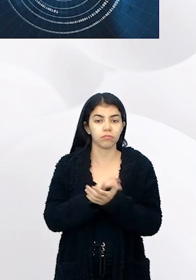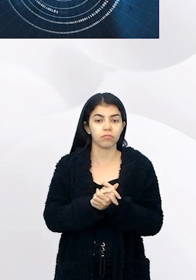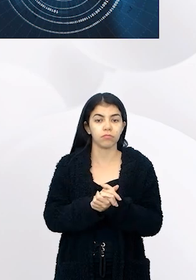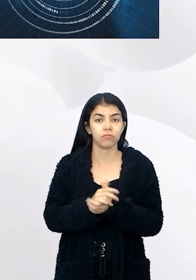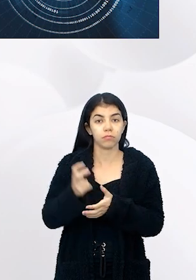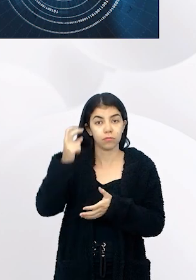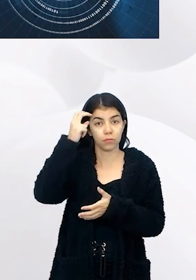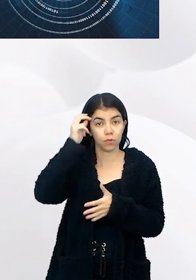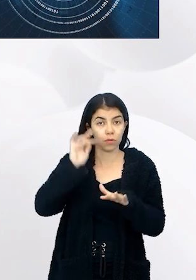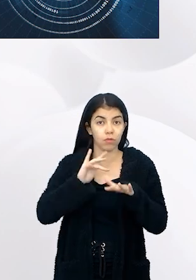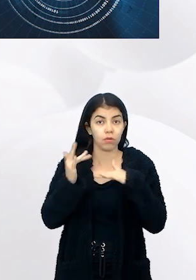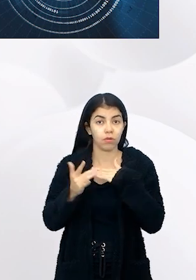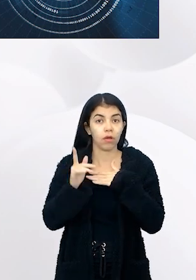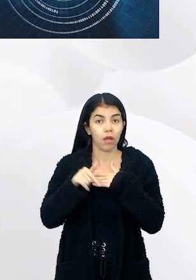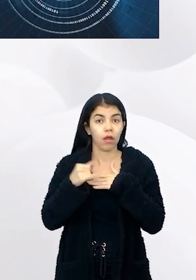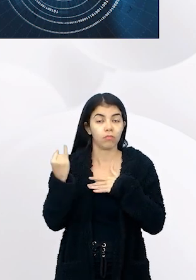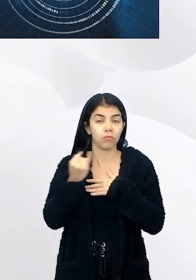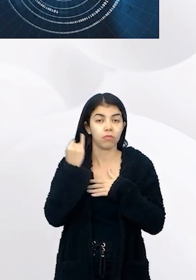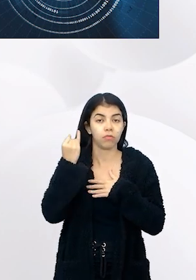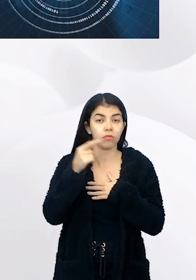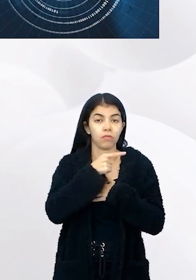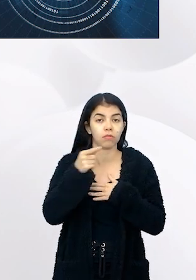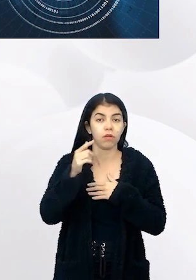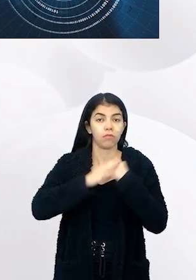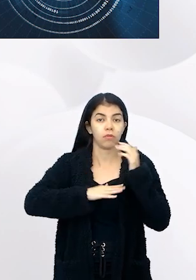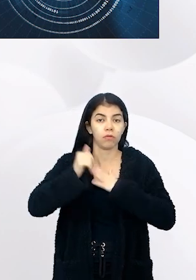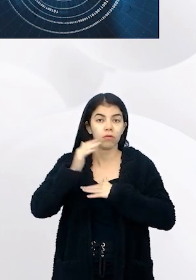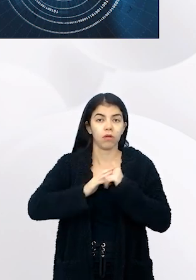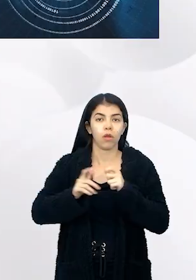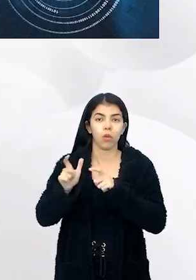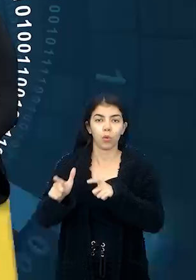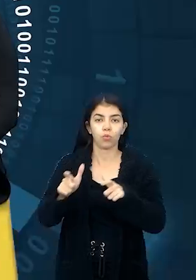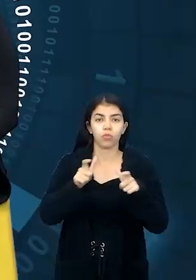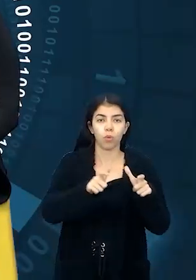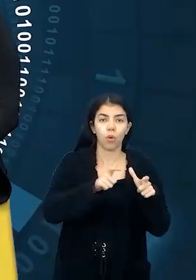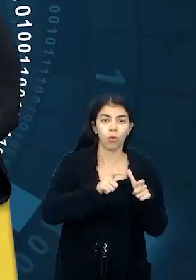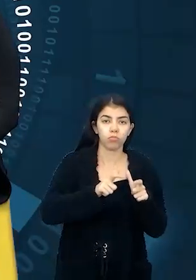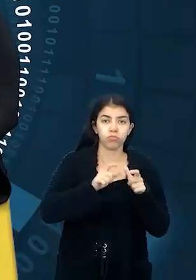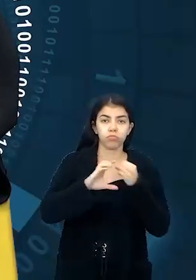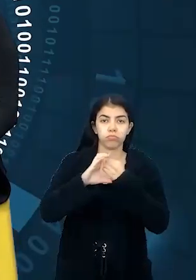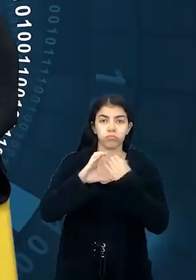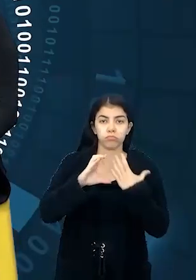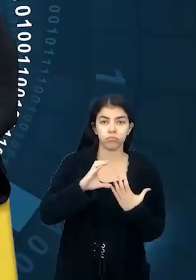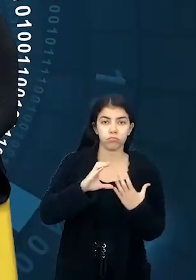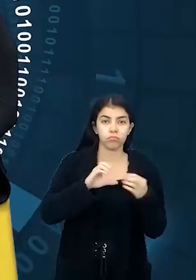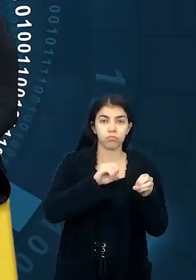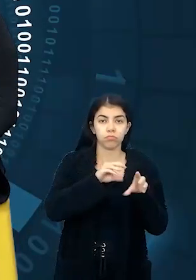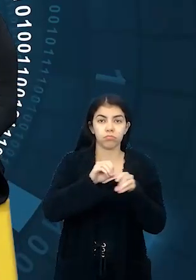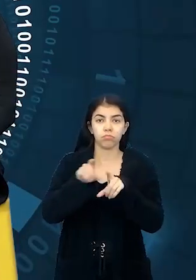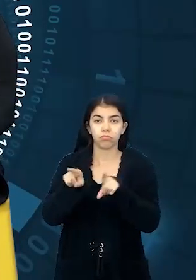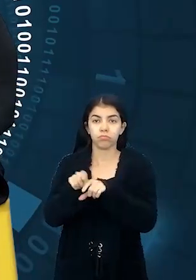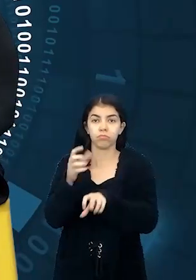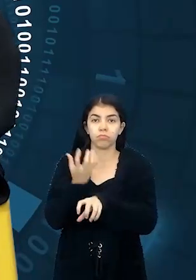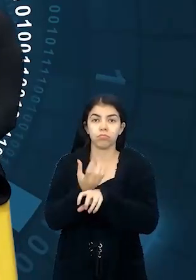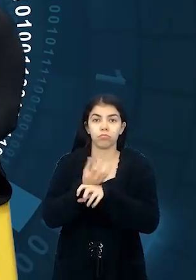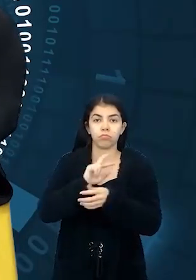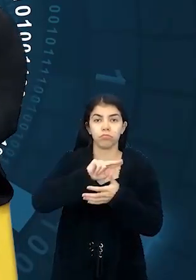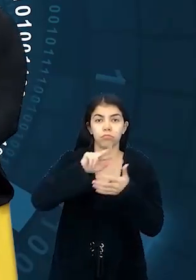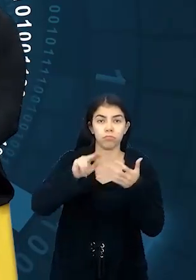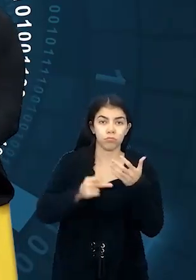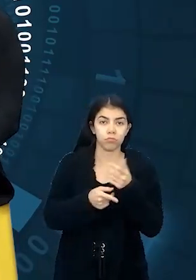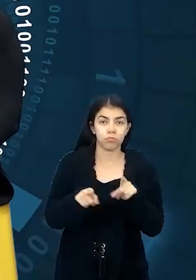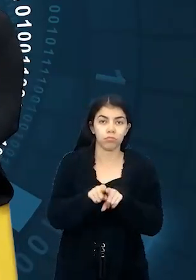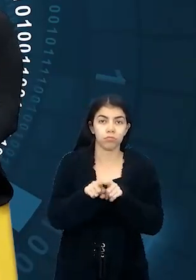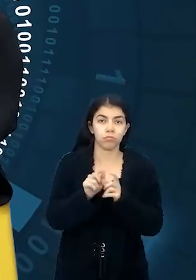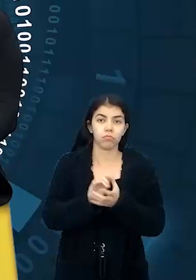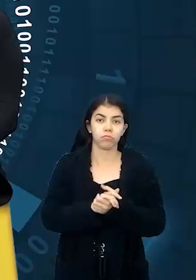cultura digital, ela é funcional. Você trabalha ela em todos os aspectos da educação, em todos os componentes, ela permeia todos os